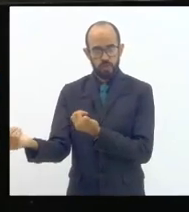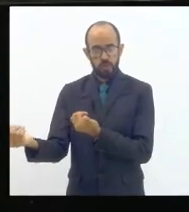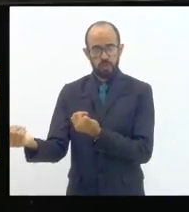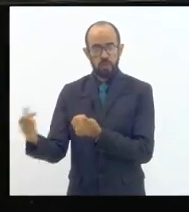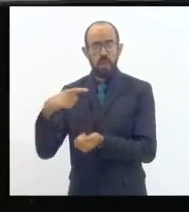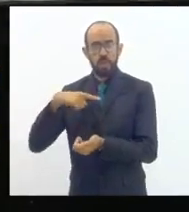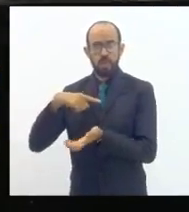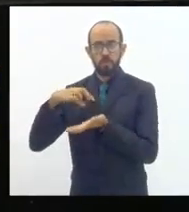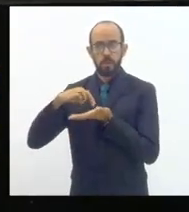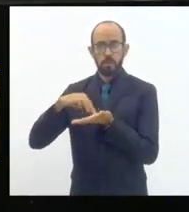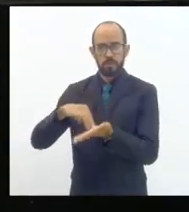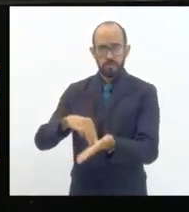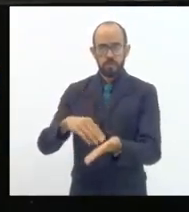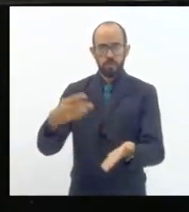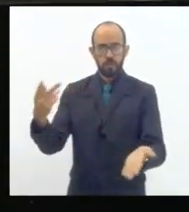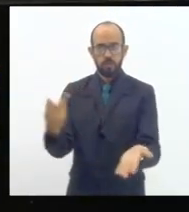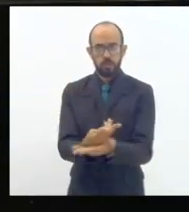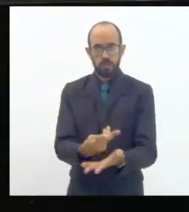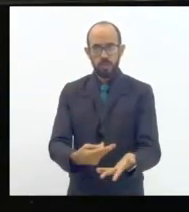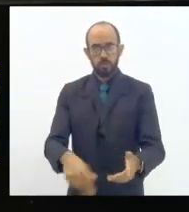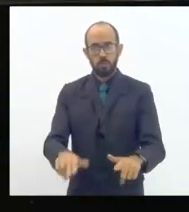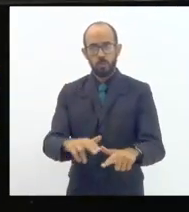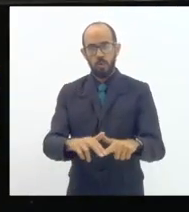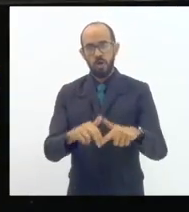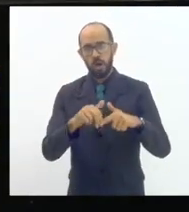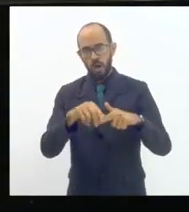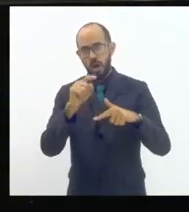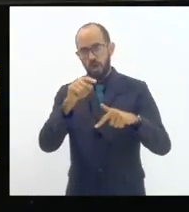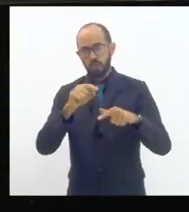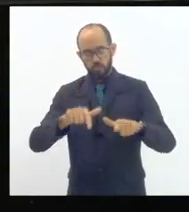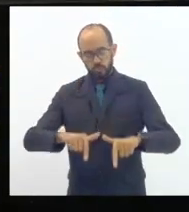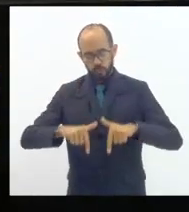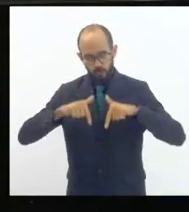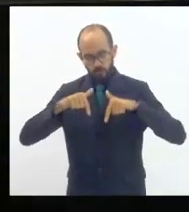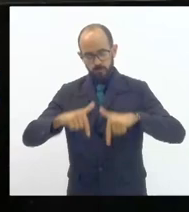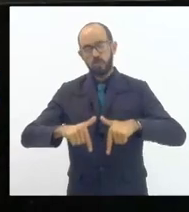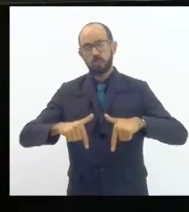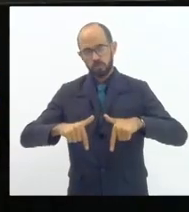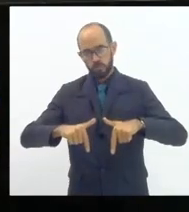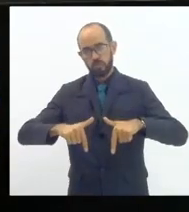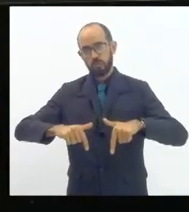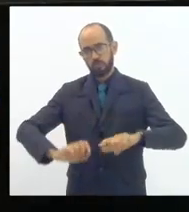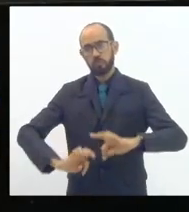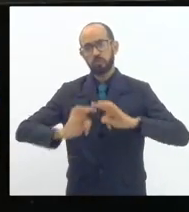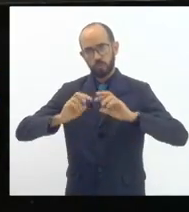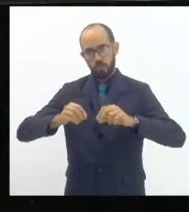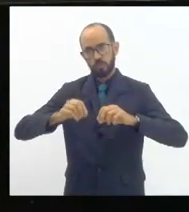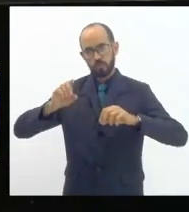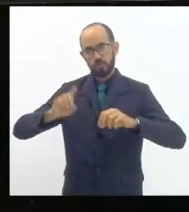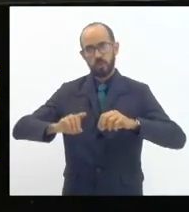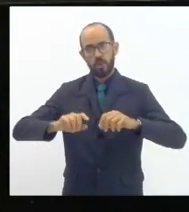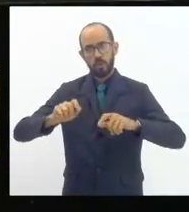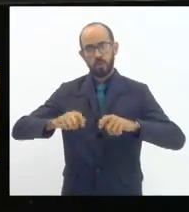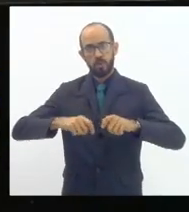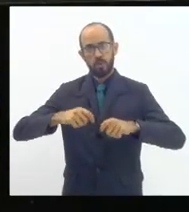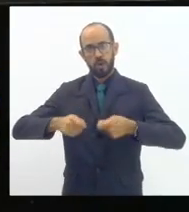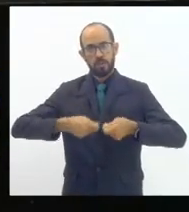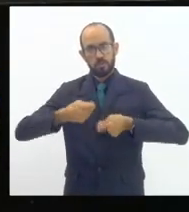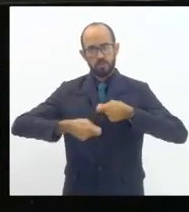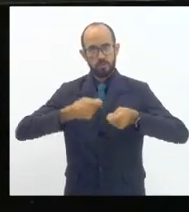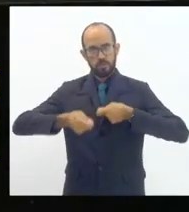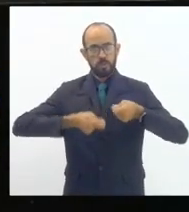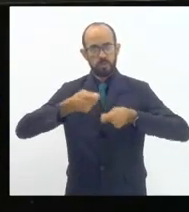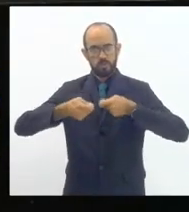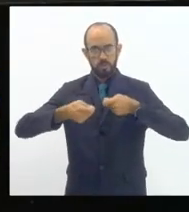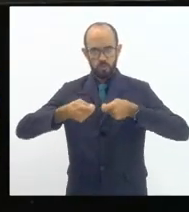agora, graças exatamente ao esforço daqueles que estão na direção, na frente